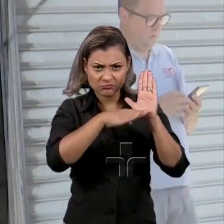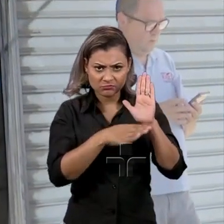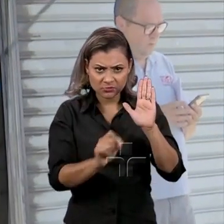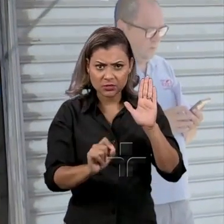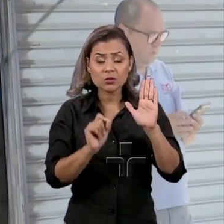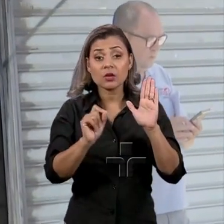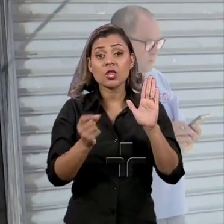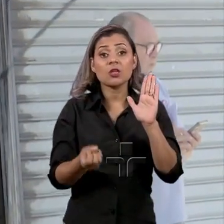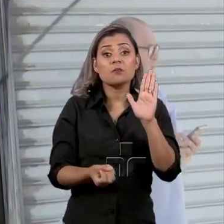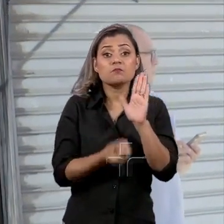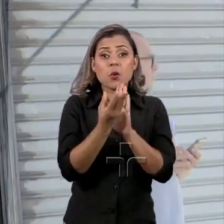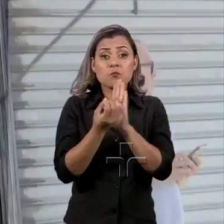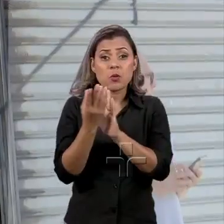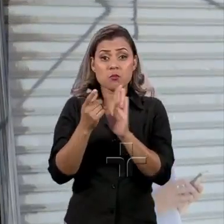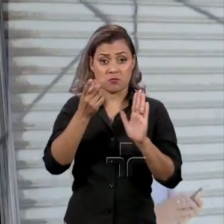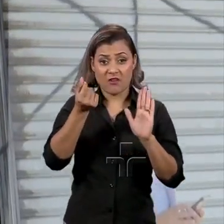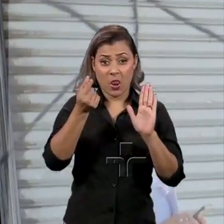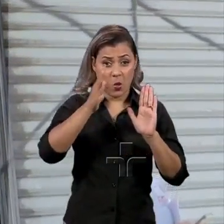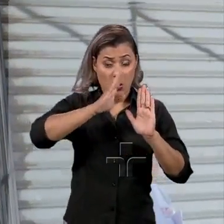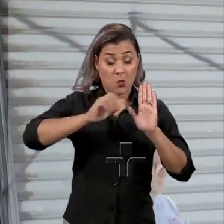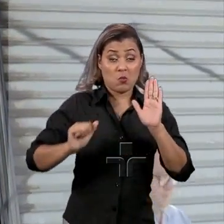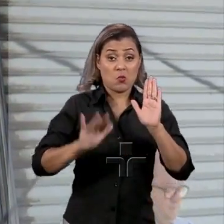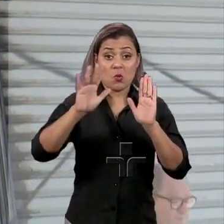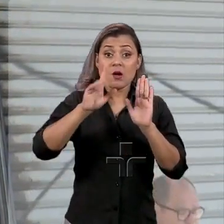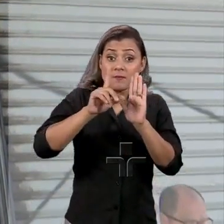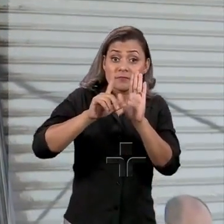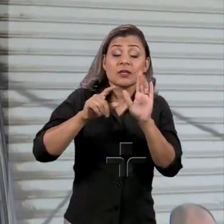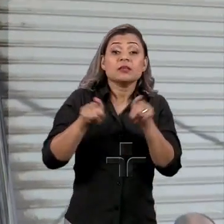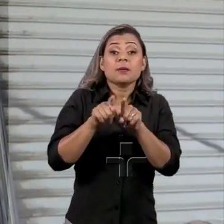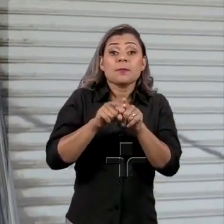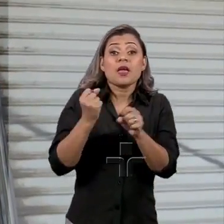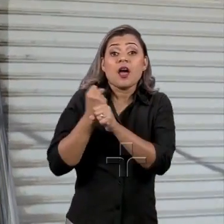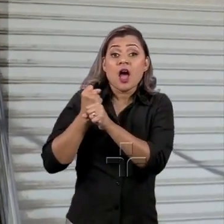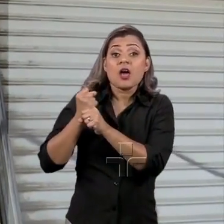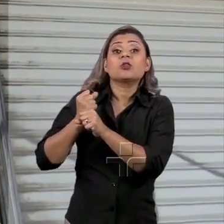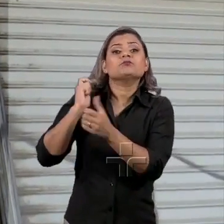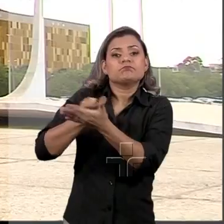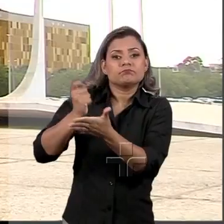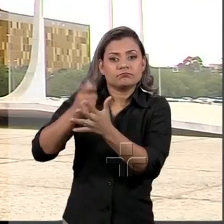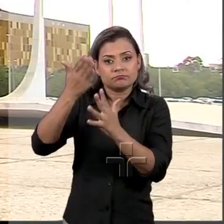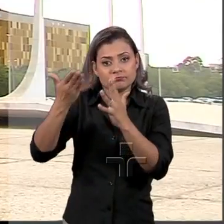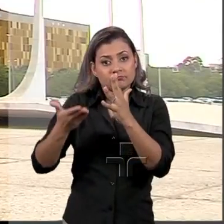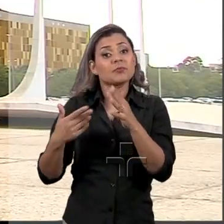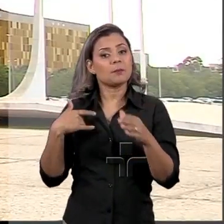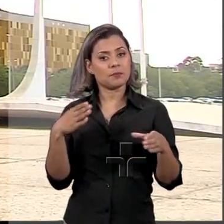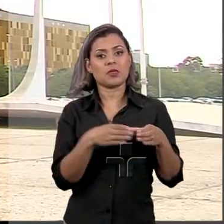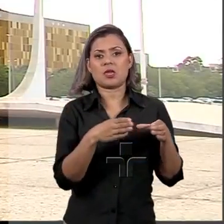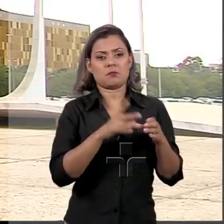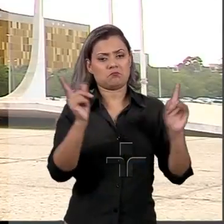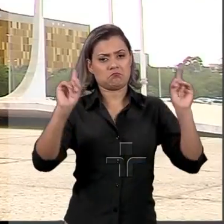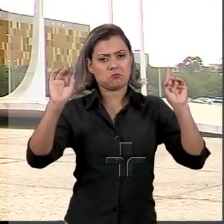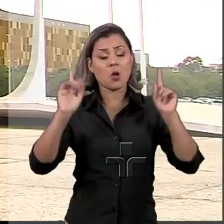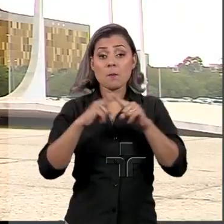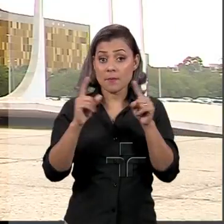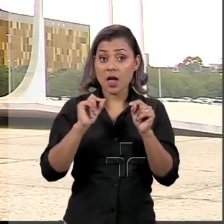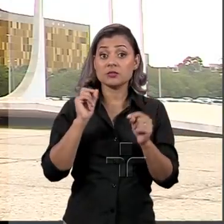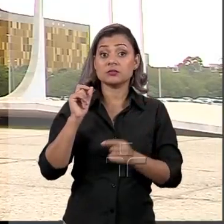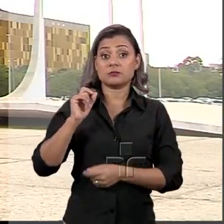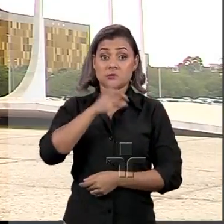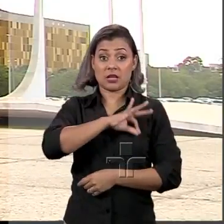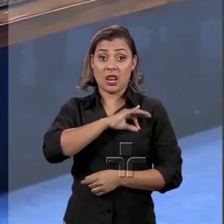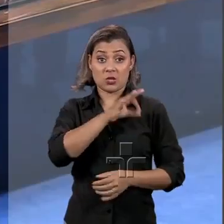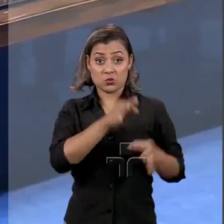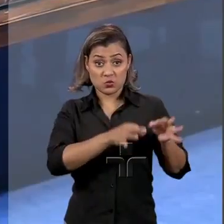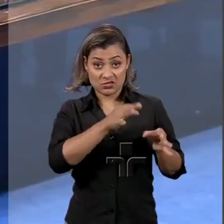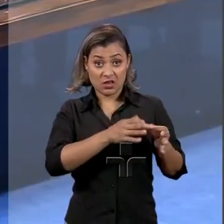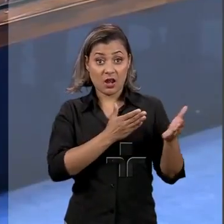criando novas alíquotas e aumentando o tempo de contribuição sejam de sua equipe e comentou o reajuste salarial para o